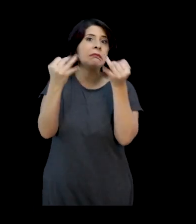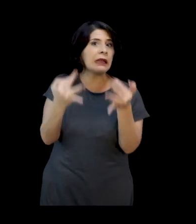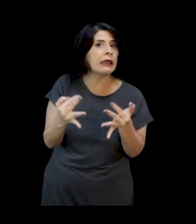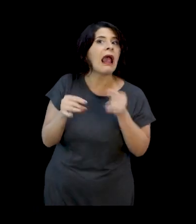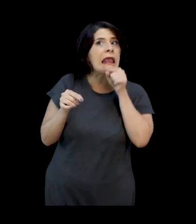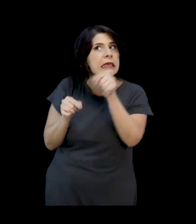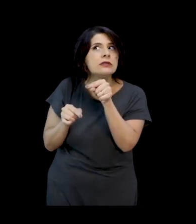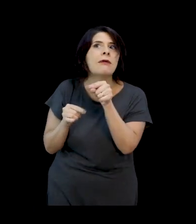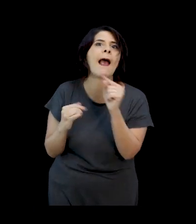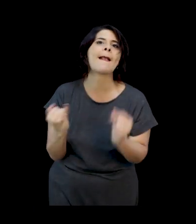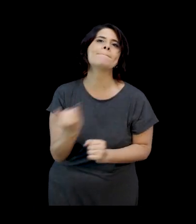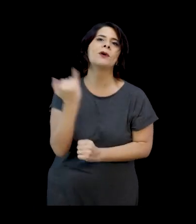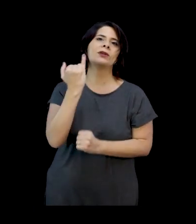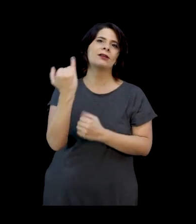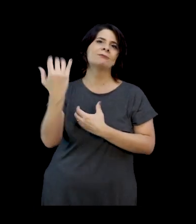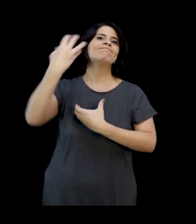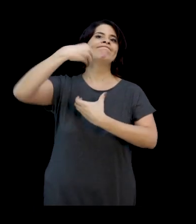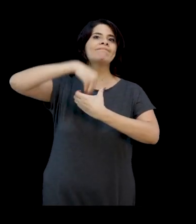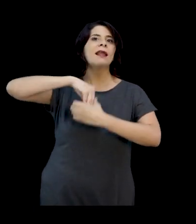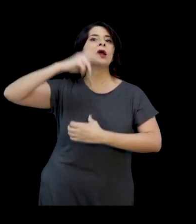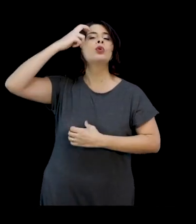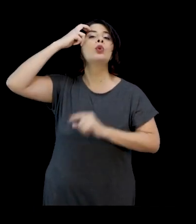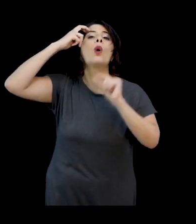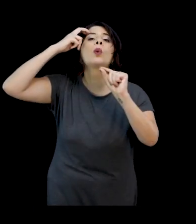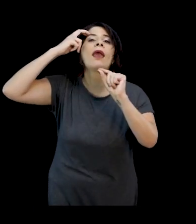do fenômeno cultural, que é uma